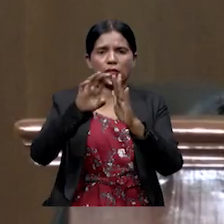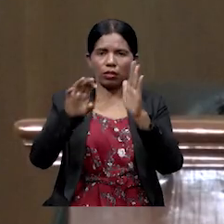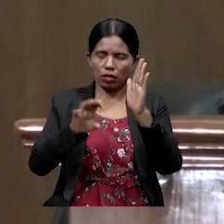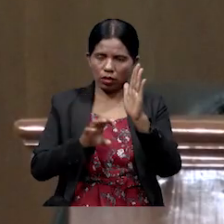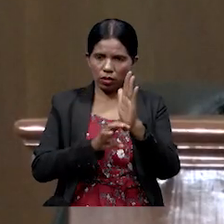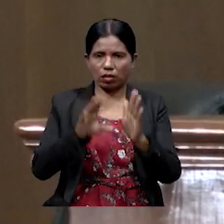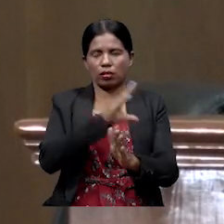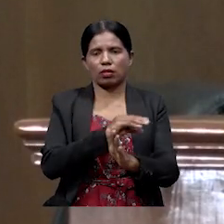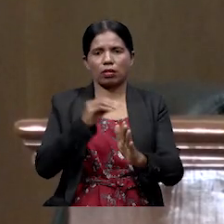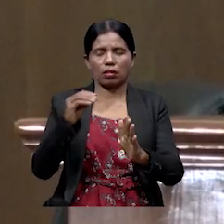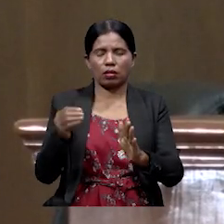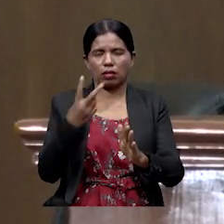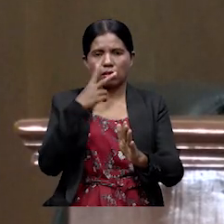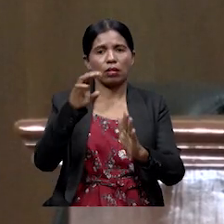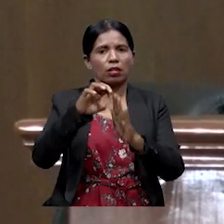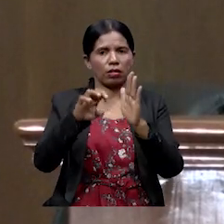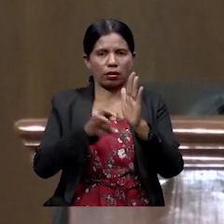que regem a conduta do Estado.